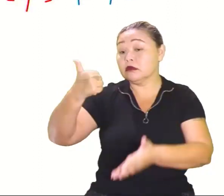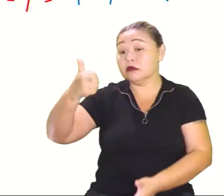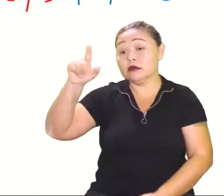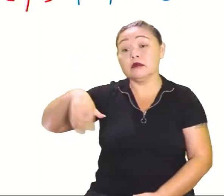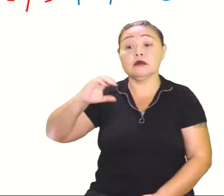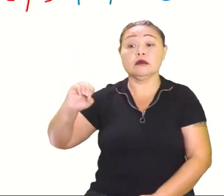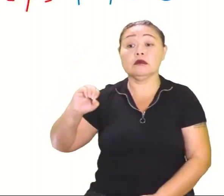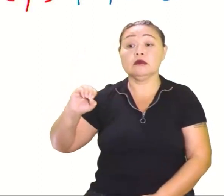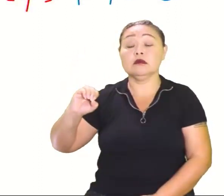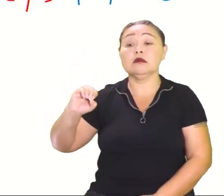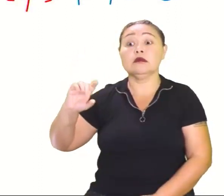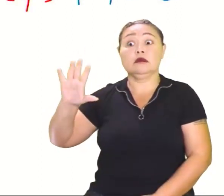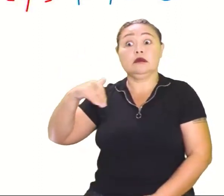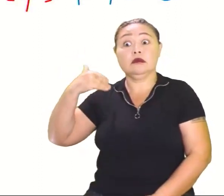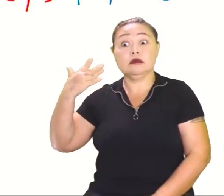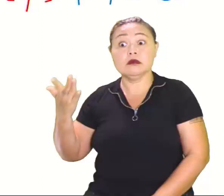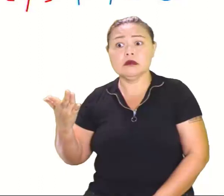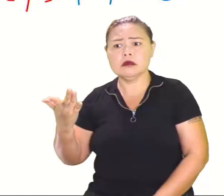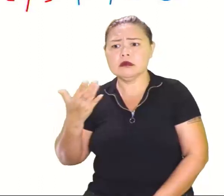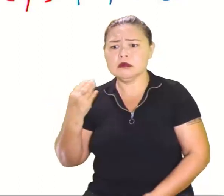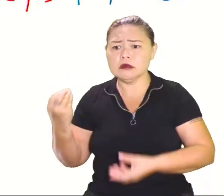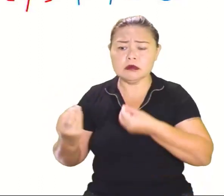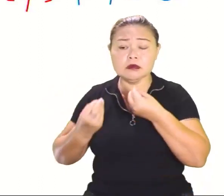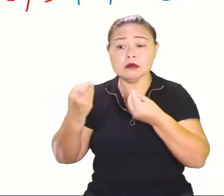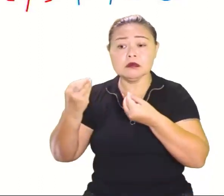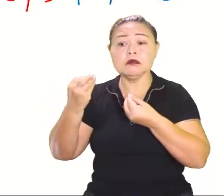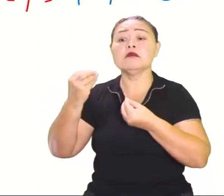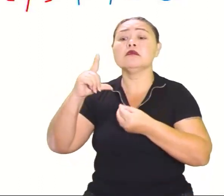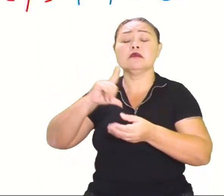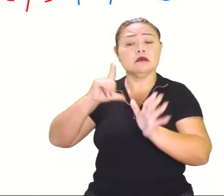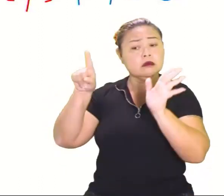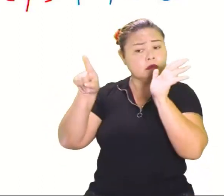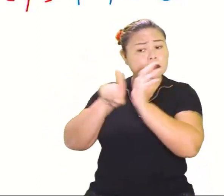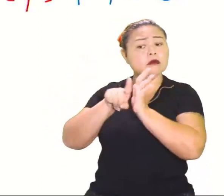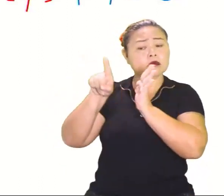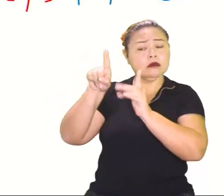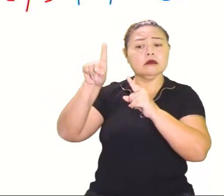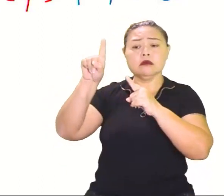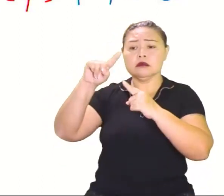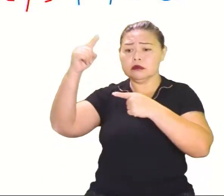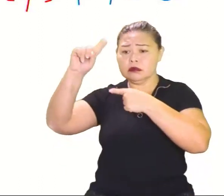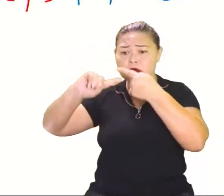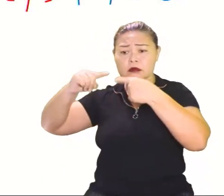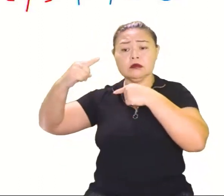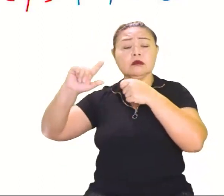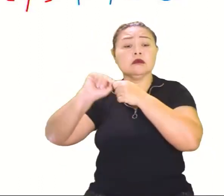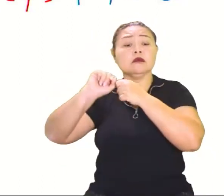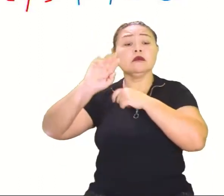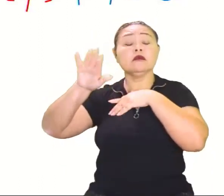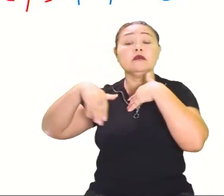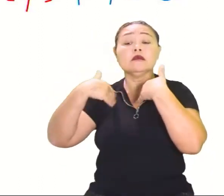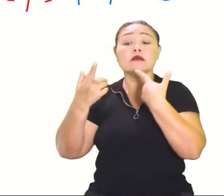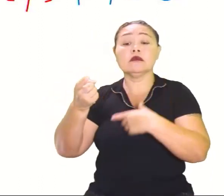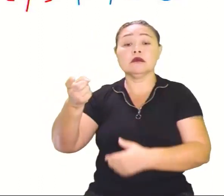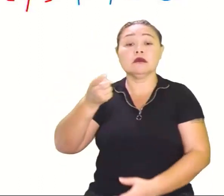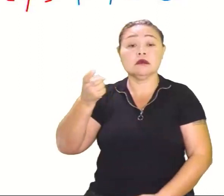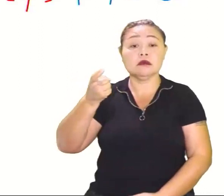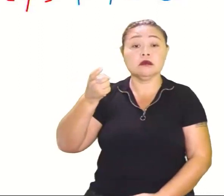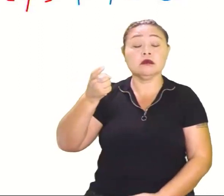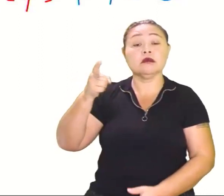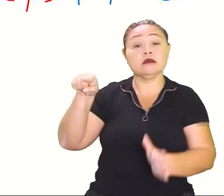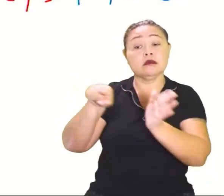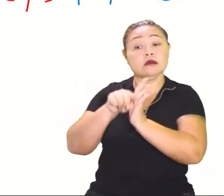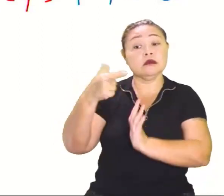1 dali É 0. é 0. Ah, então ficamos Teve com... uma imagem negativa. Né? Ficamos com os parzinhos aí, olha aí. Quando o x é